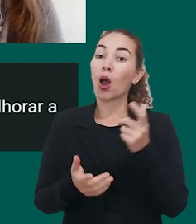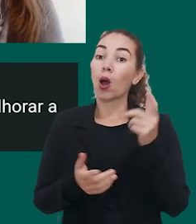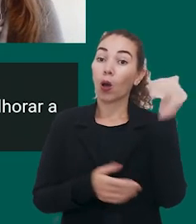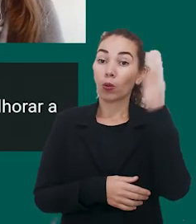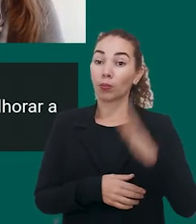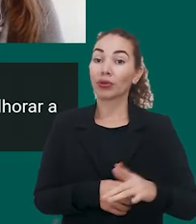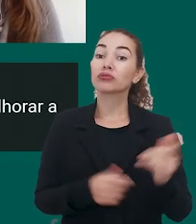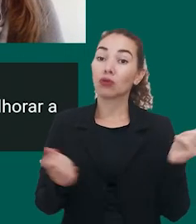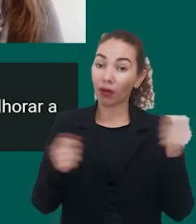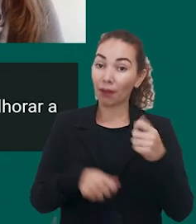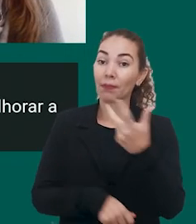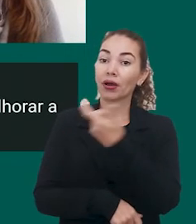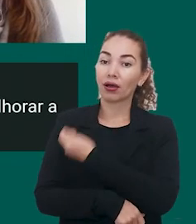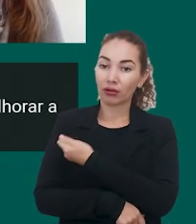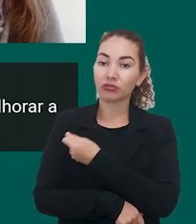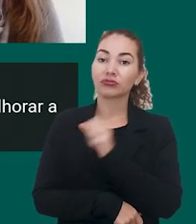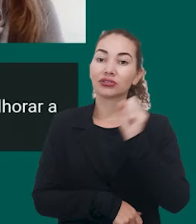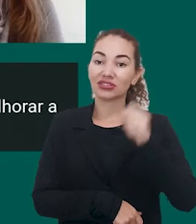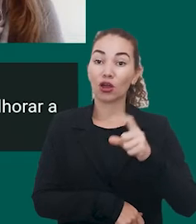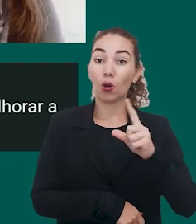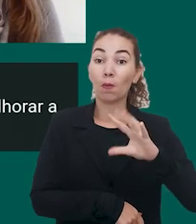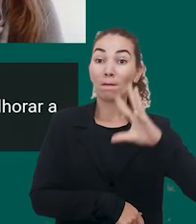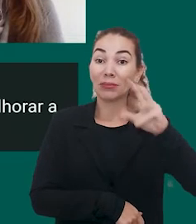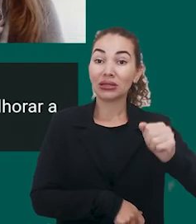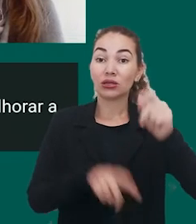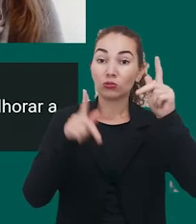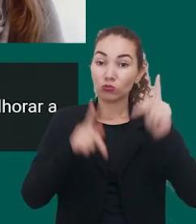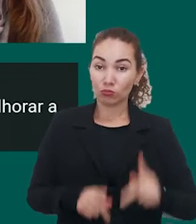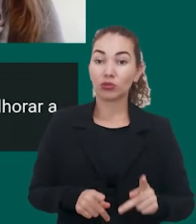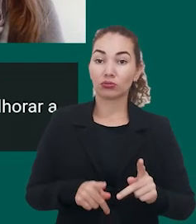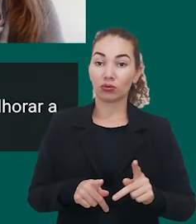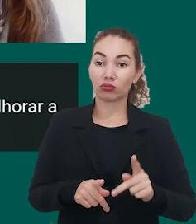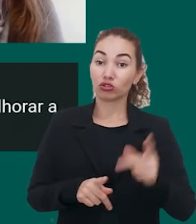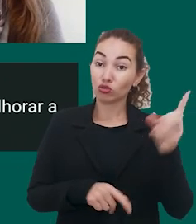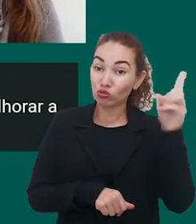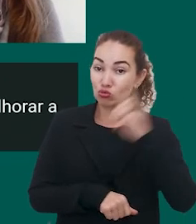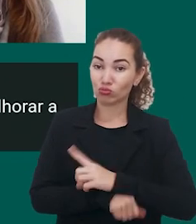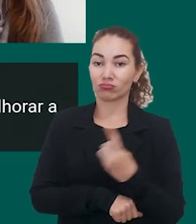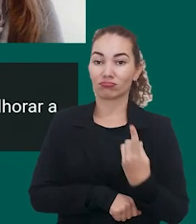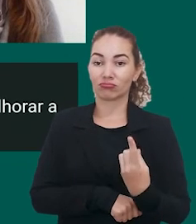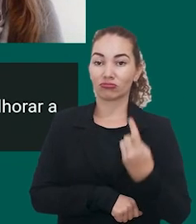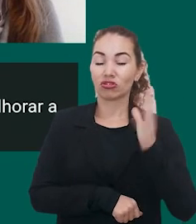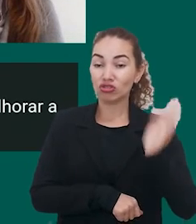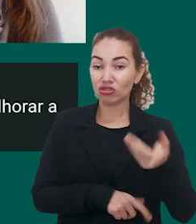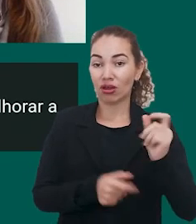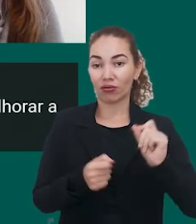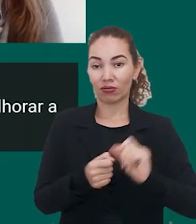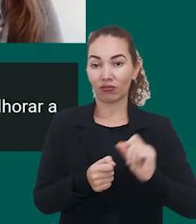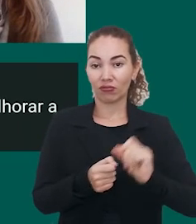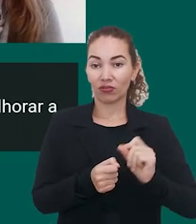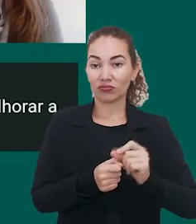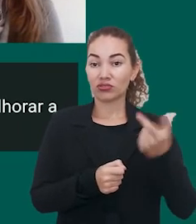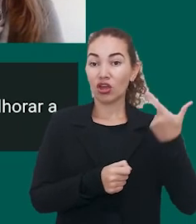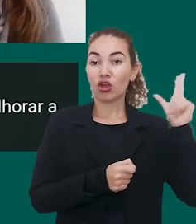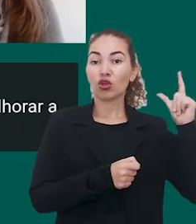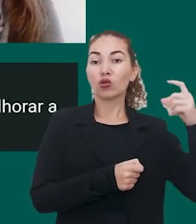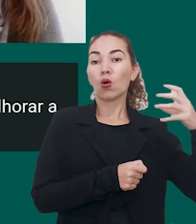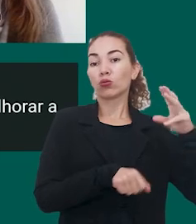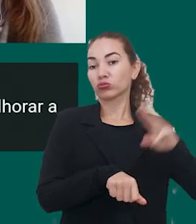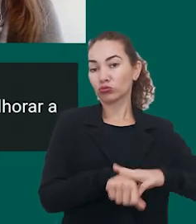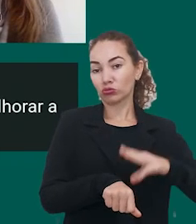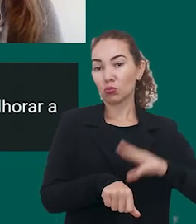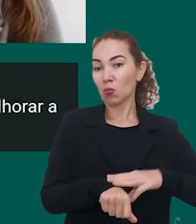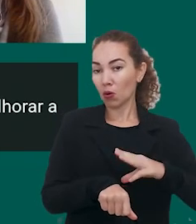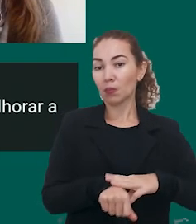de vacinar 1 milhão de pessoas por dia, sem dúvidas. Tá? A gente já foi capaz de fazer isso em outras campanhas de